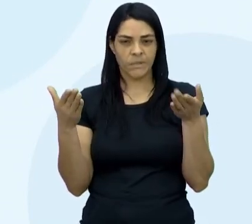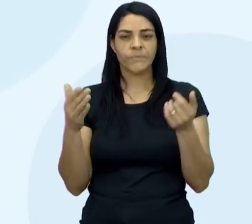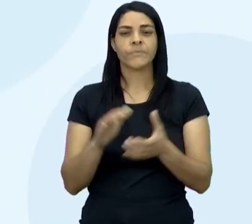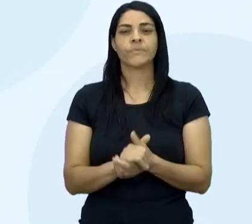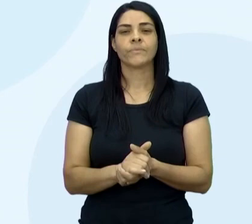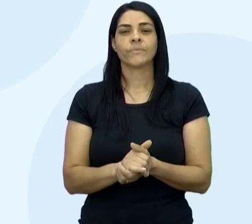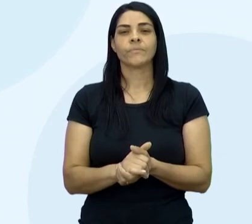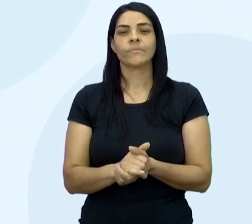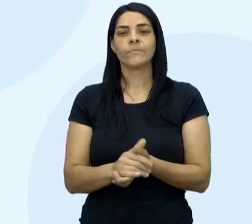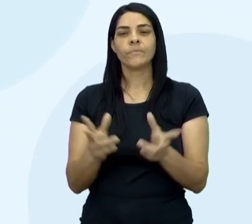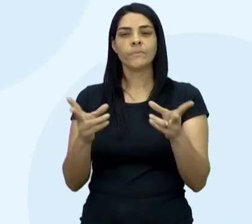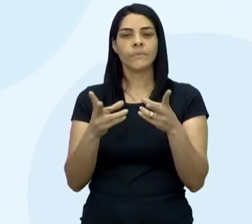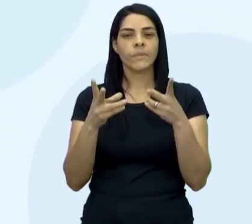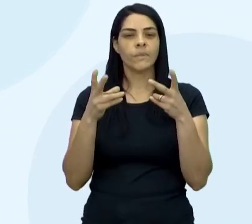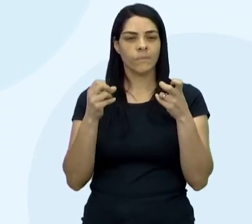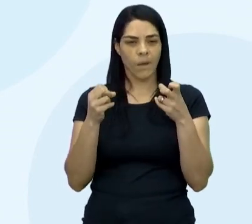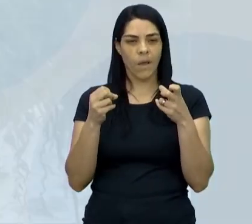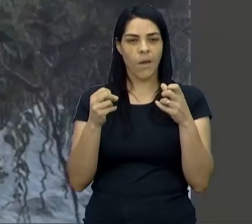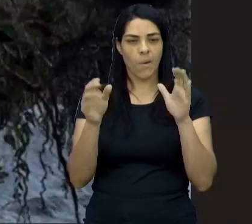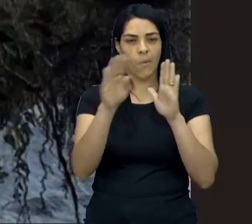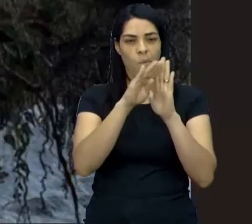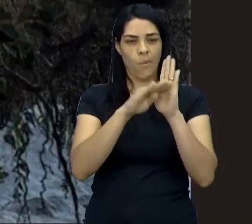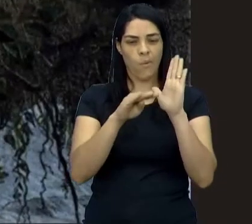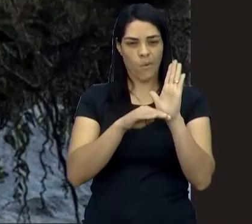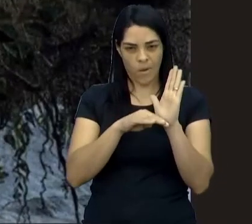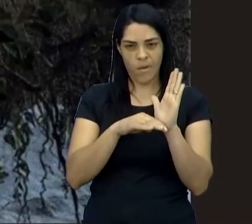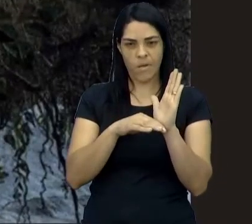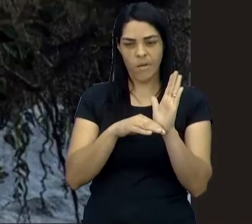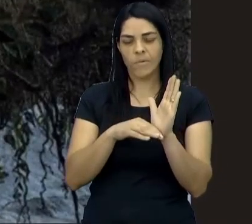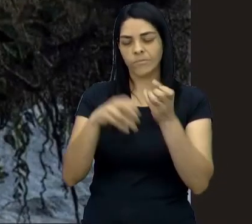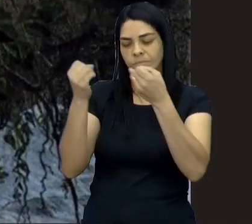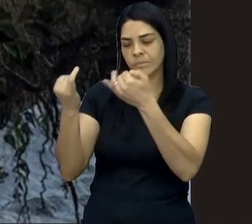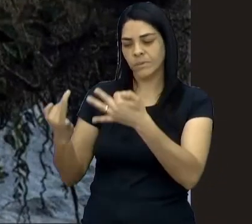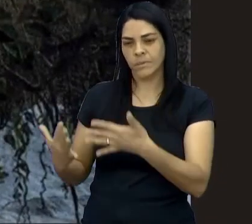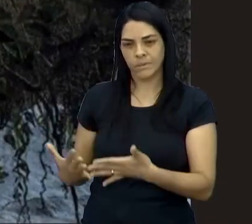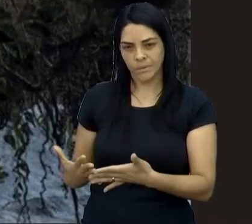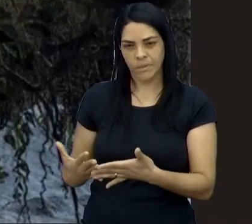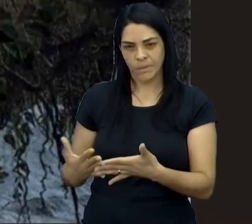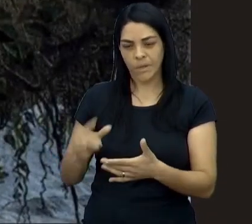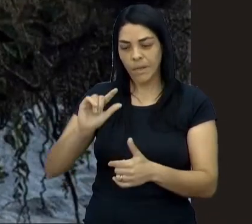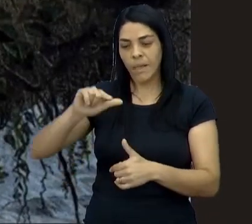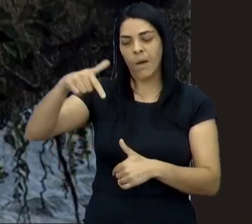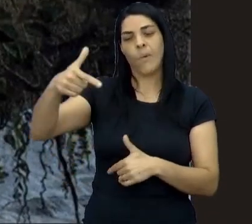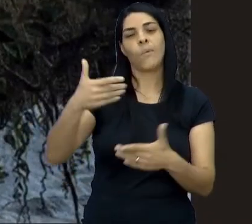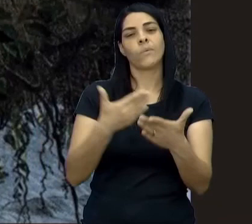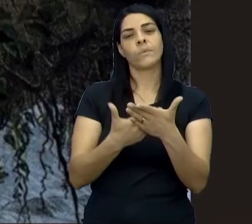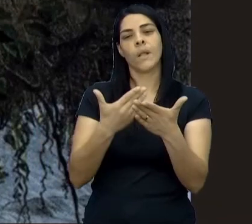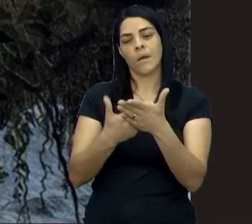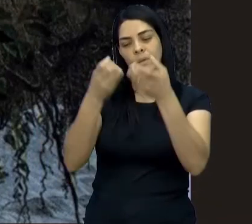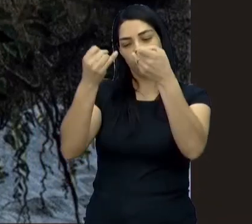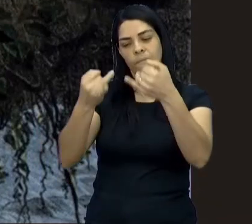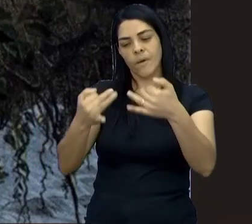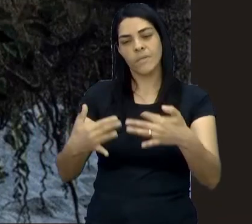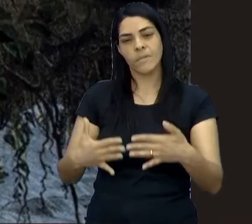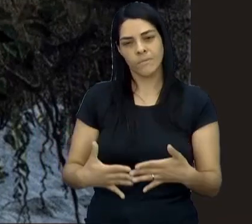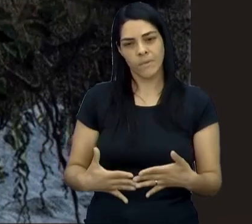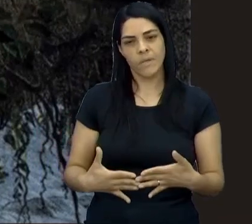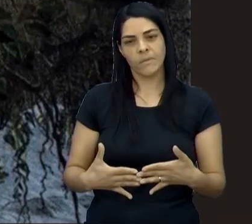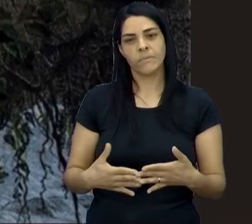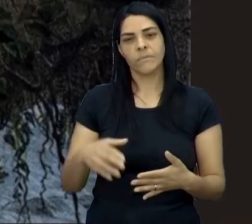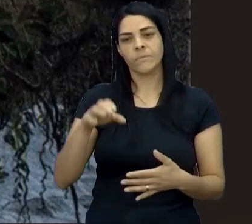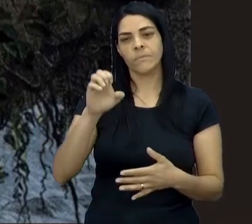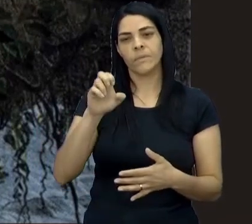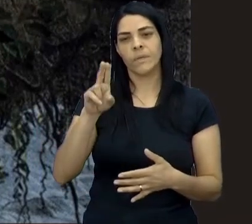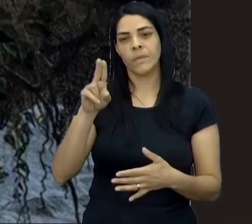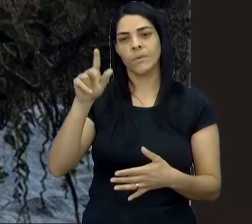Comente a respeito pessoal pode voltar em mim um pouquinho a gente vai falar melhor disso na próxima aula dessa questão eugenista